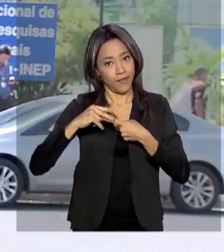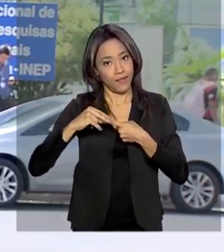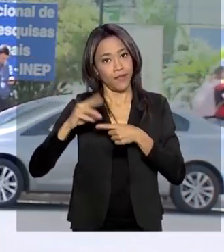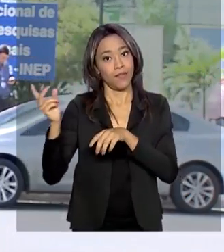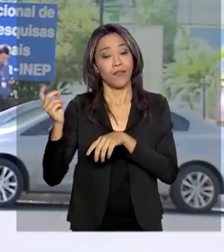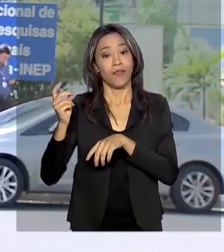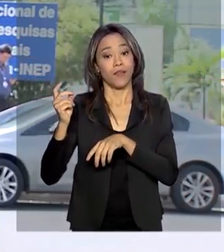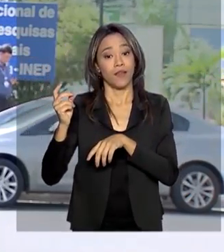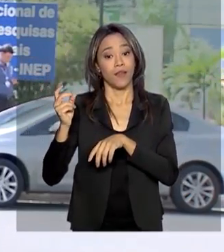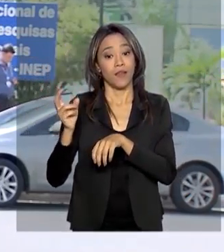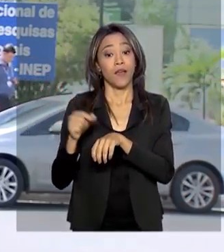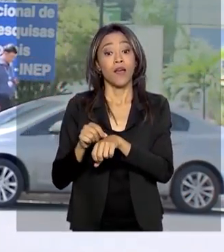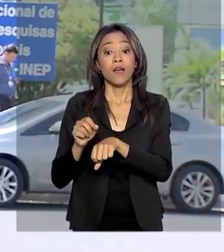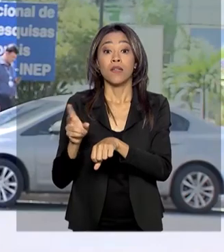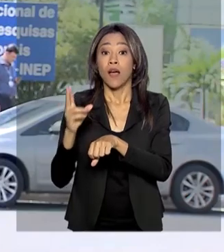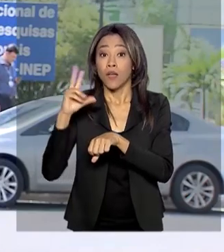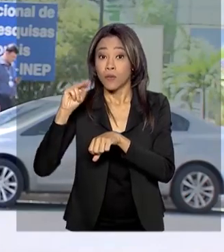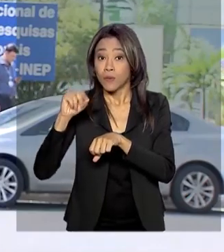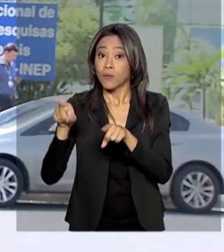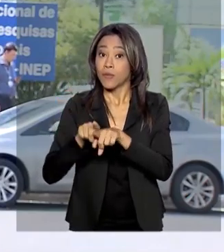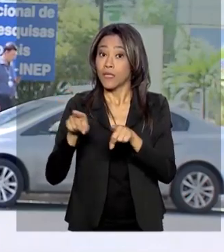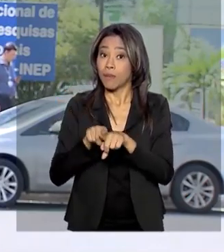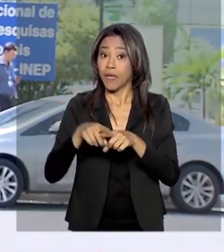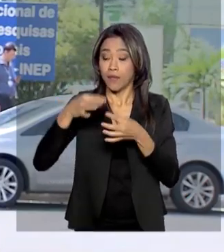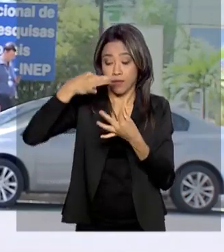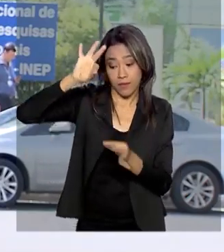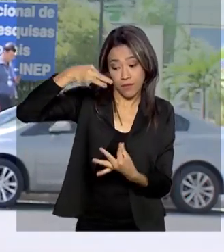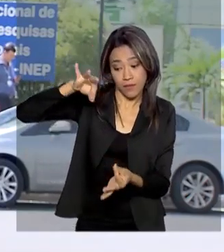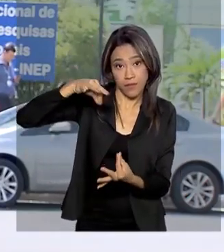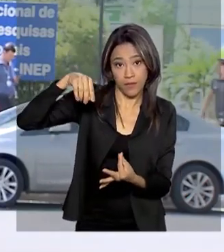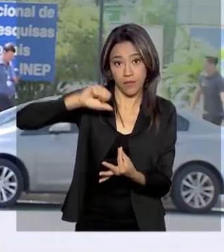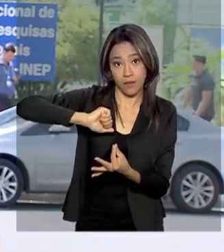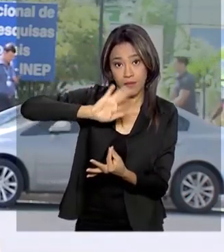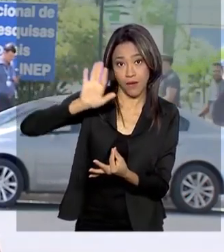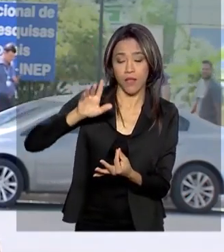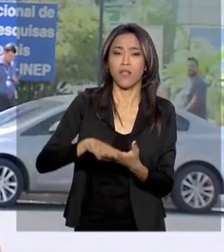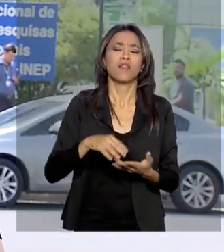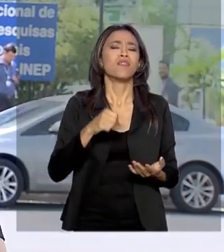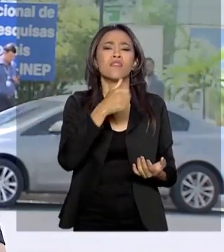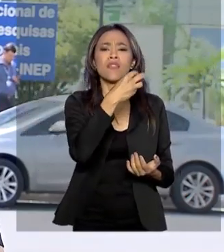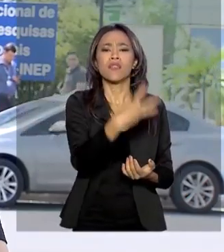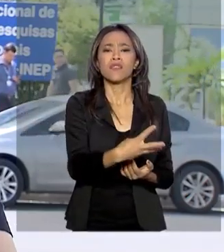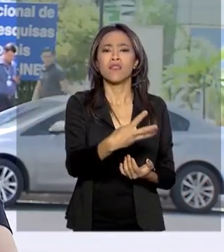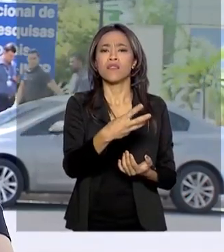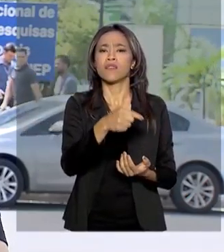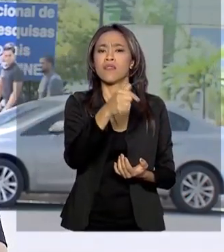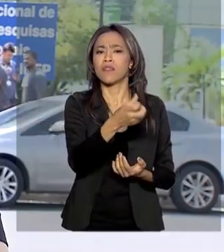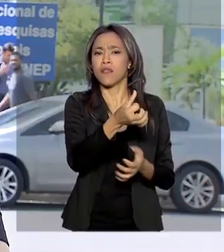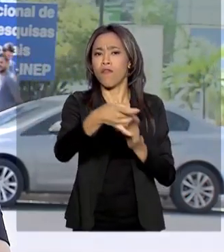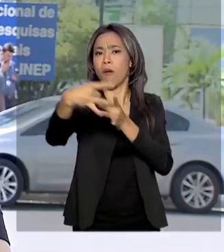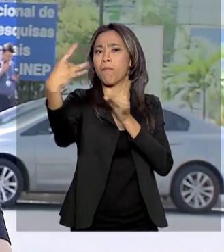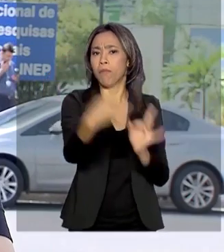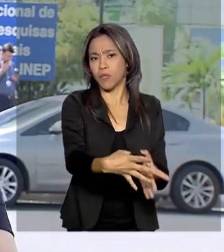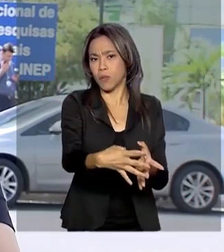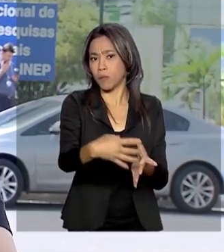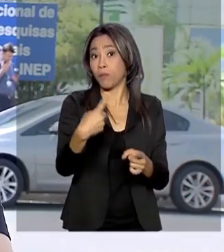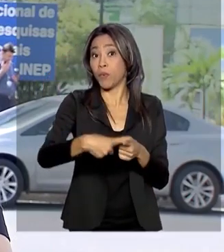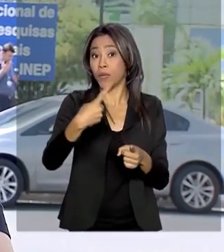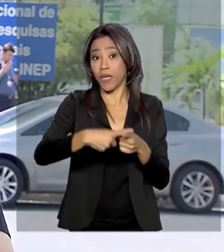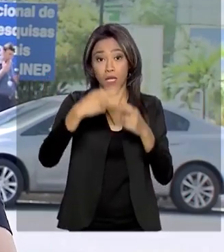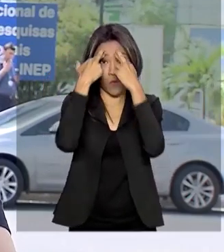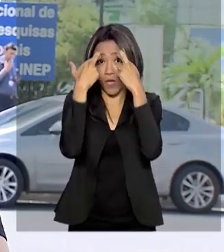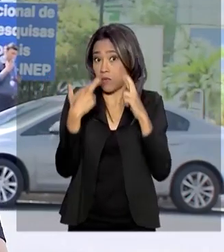tinta azul e material transparente. Na primeira fase, tivemos 376 candidatos eliminados por descumprir regras de segurança.